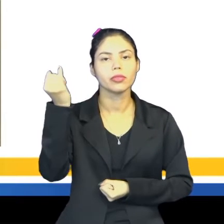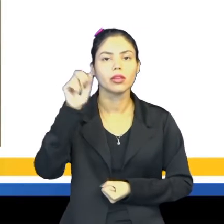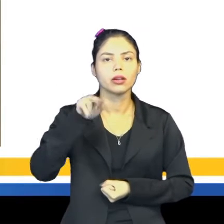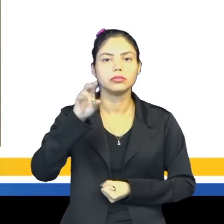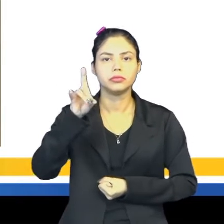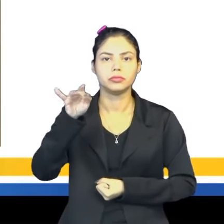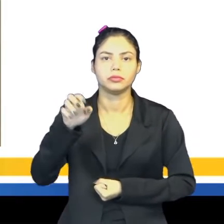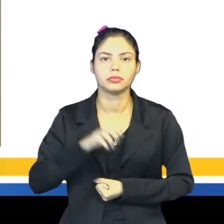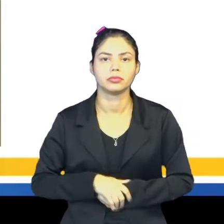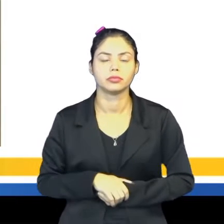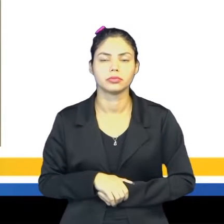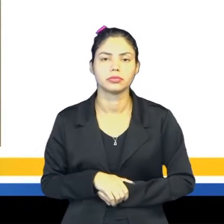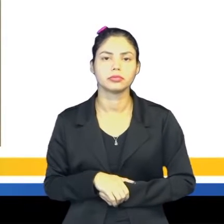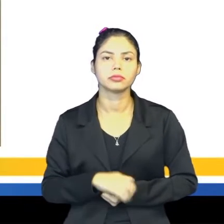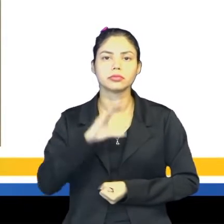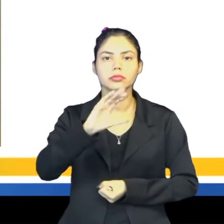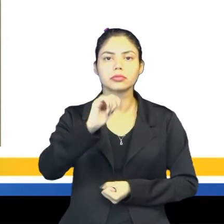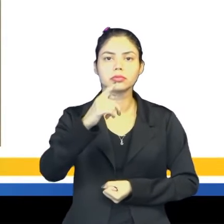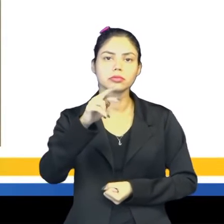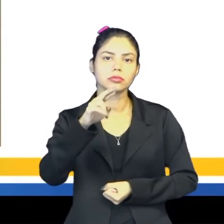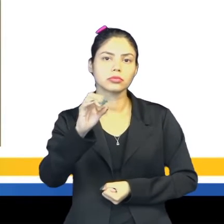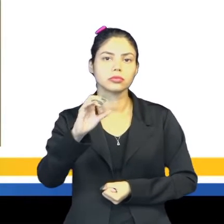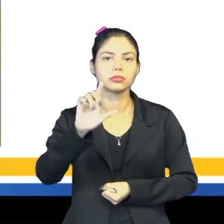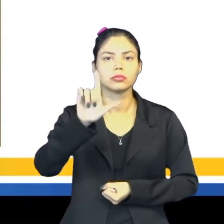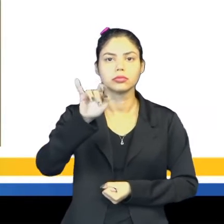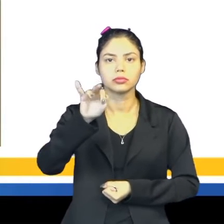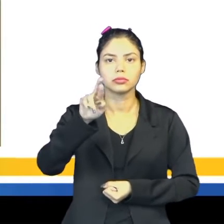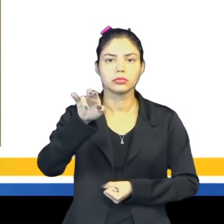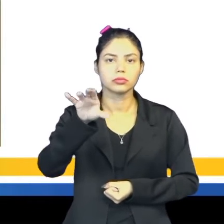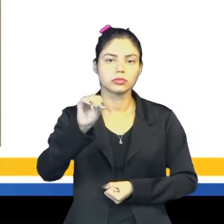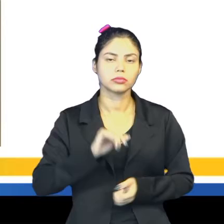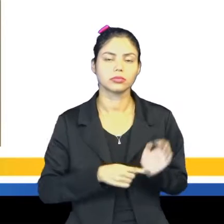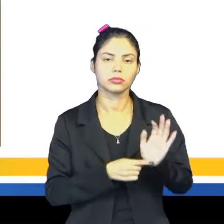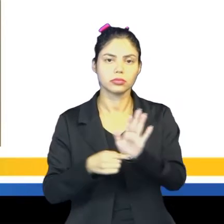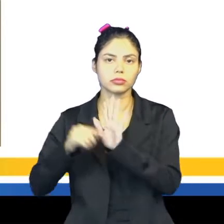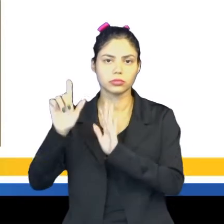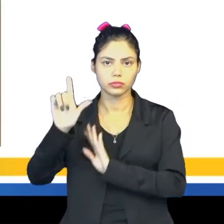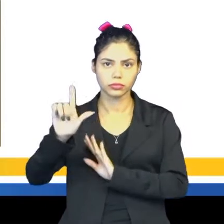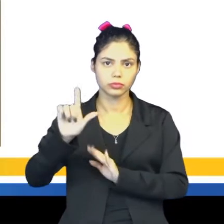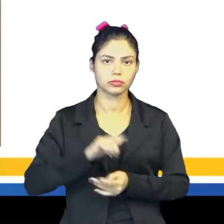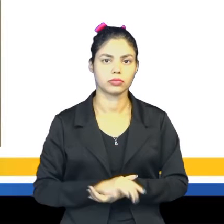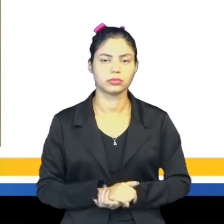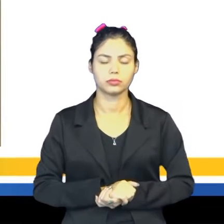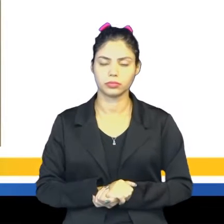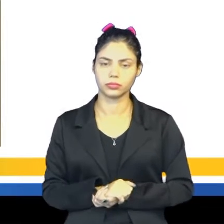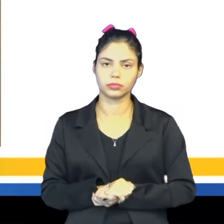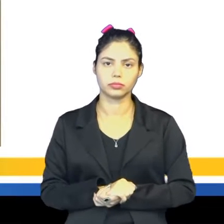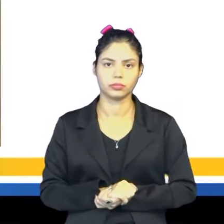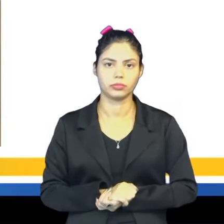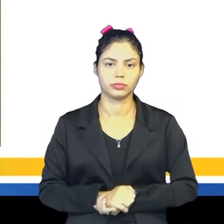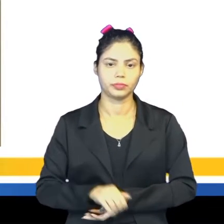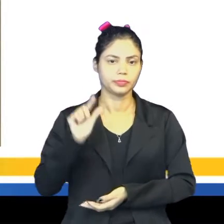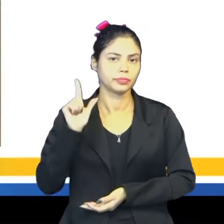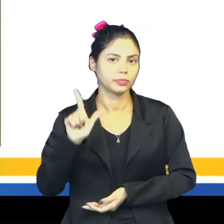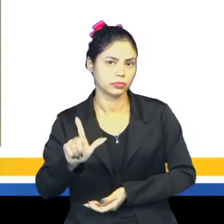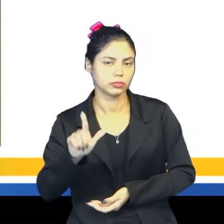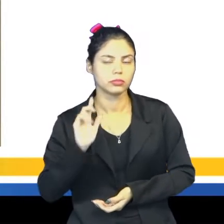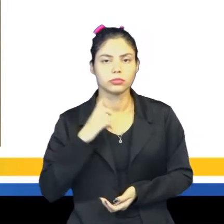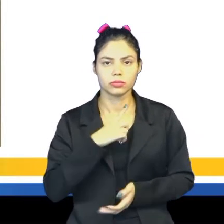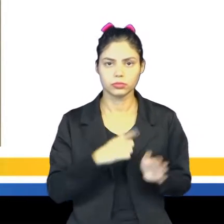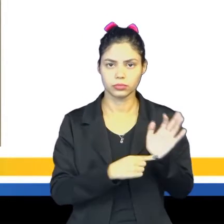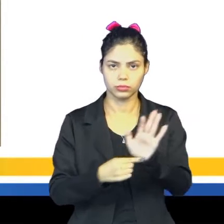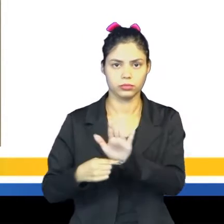de medida da capacidade é o litro, que é representado pela letra L. O litro representa